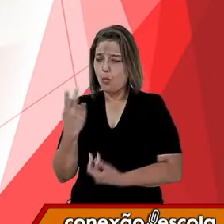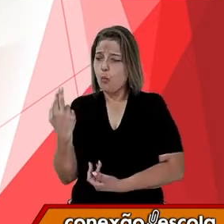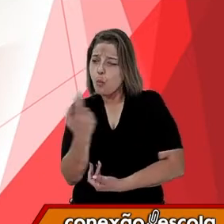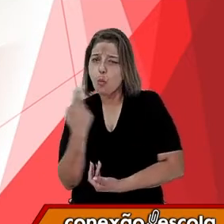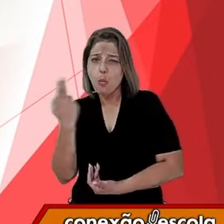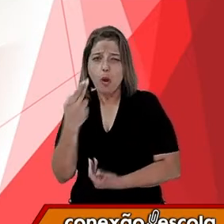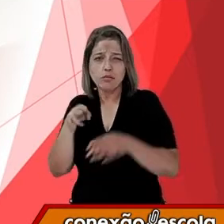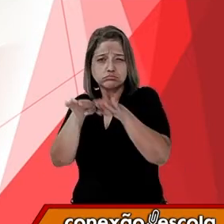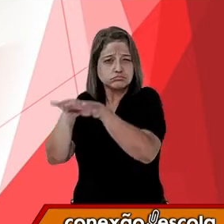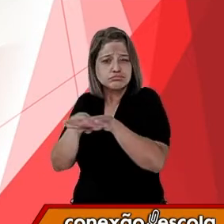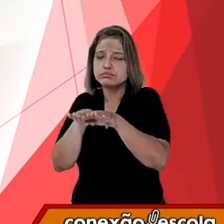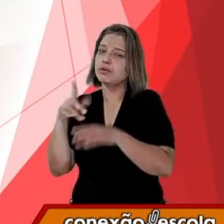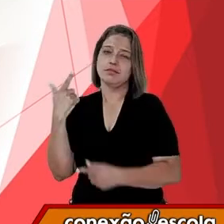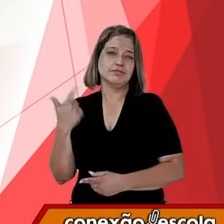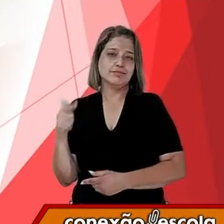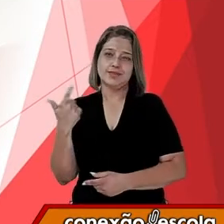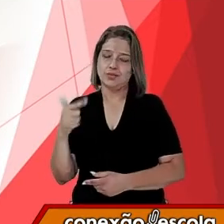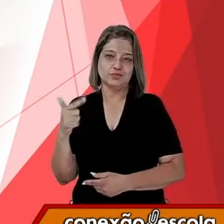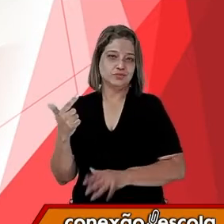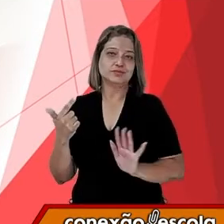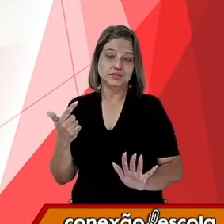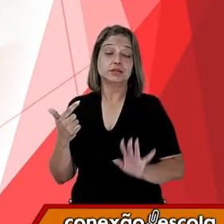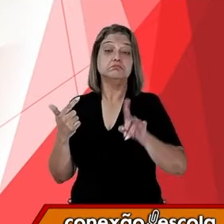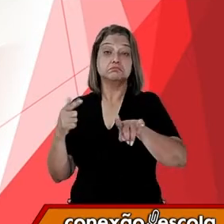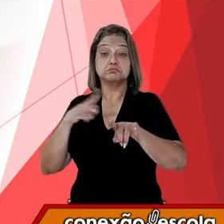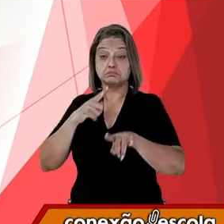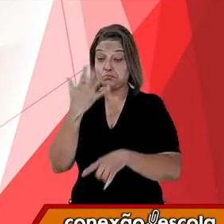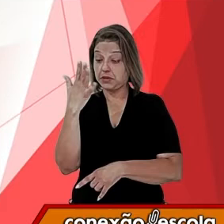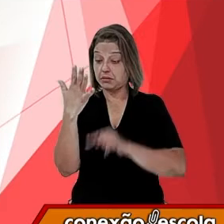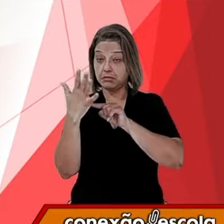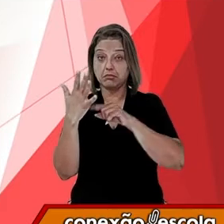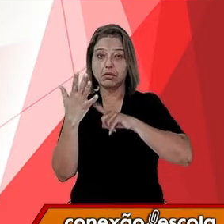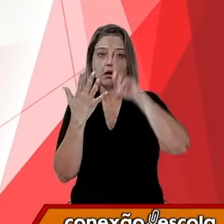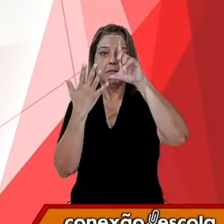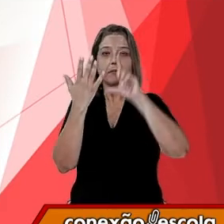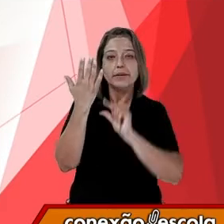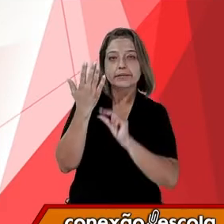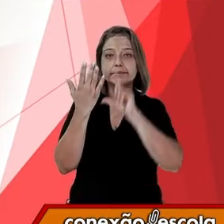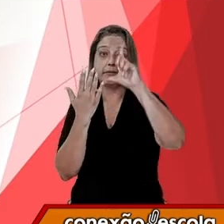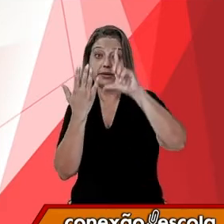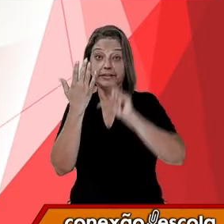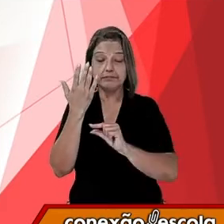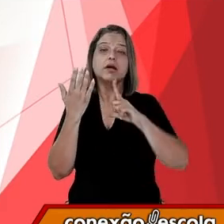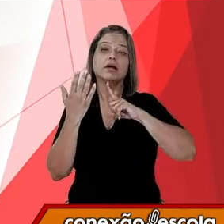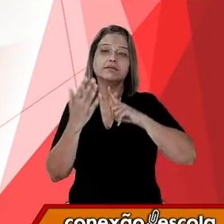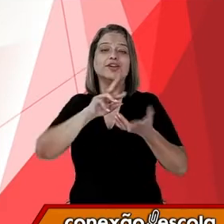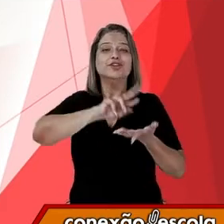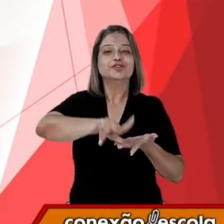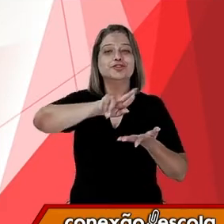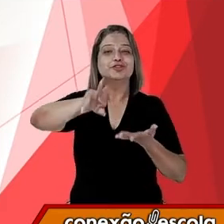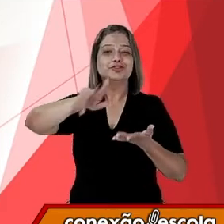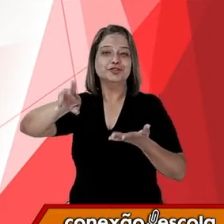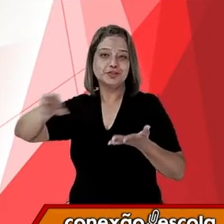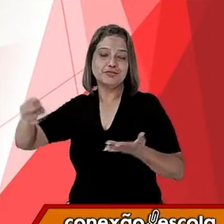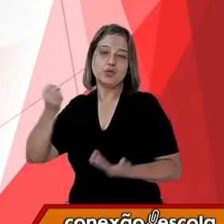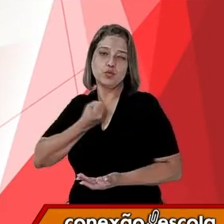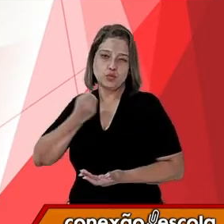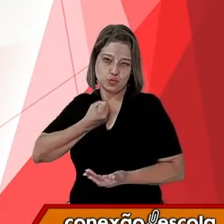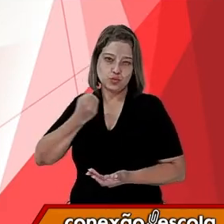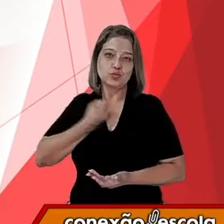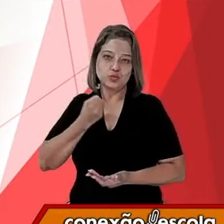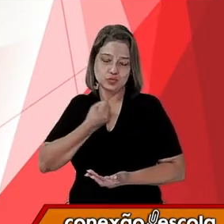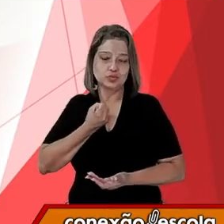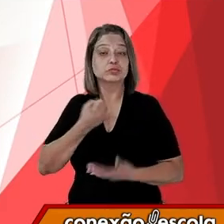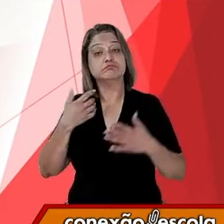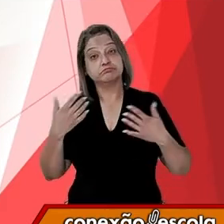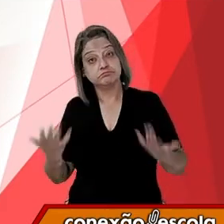caso? Uma vez que os comprimentos dos palmos das pessoas podem apresentar diferenças.